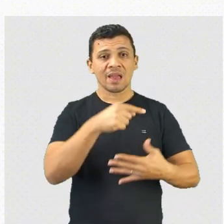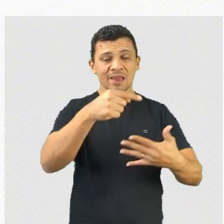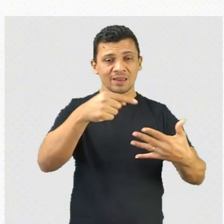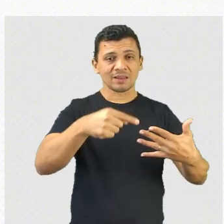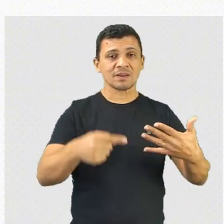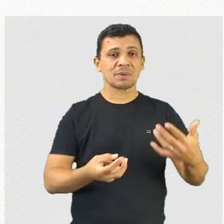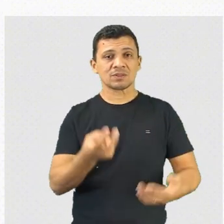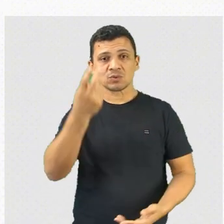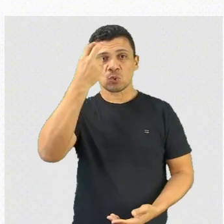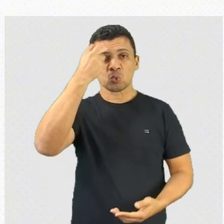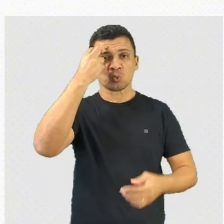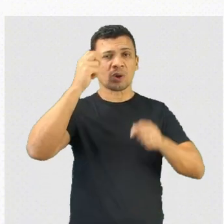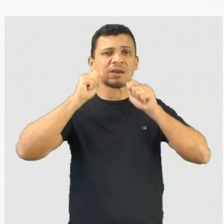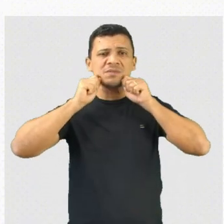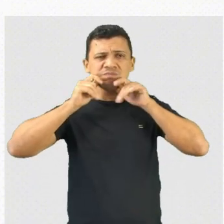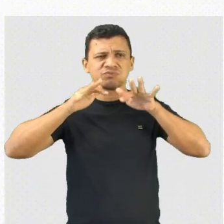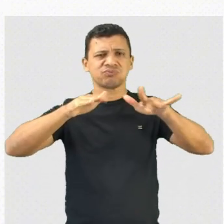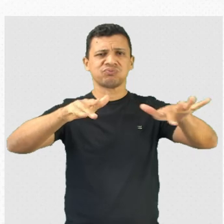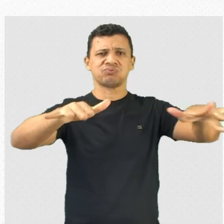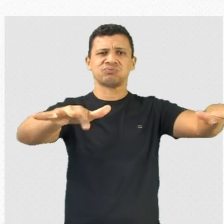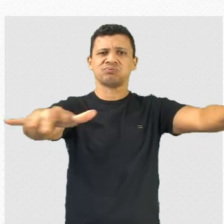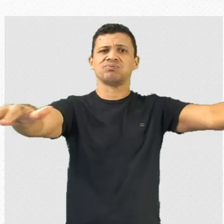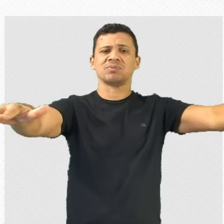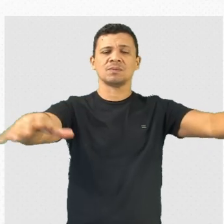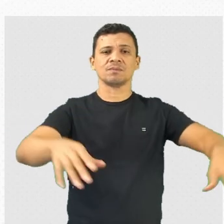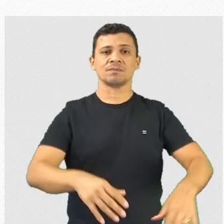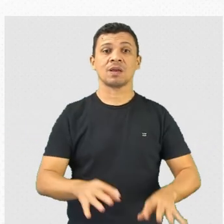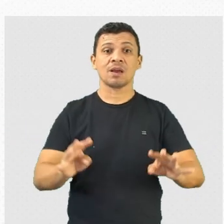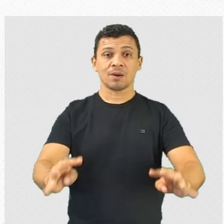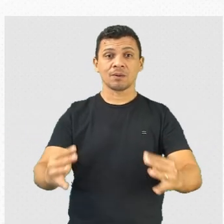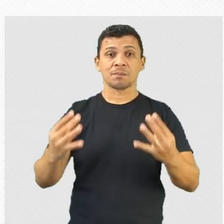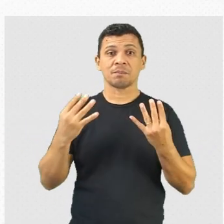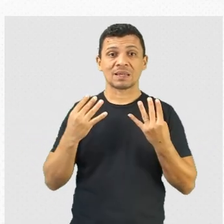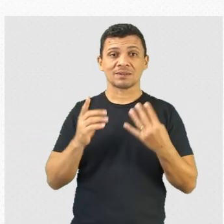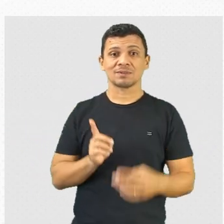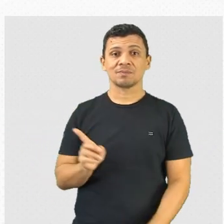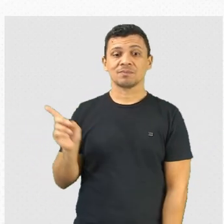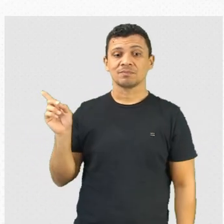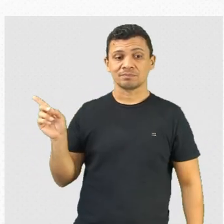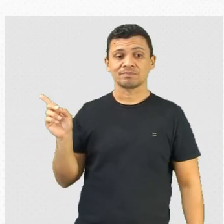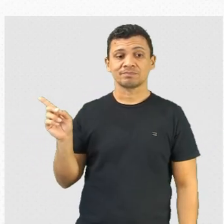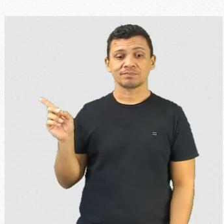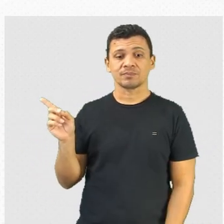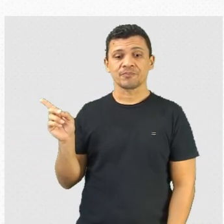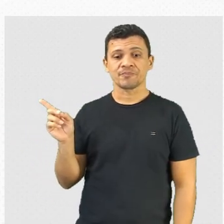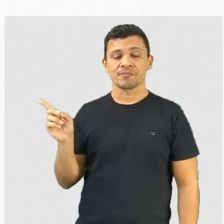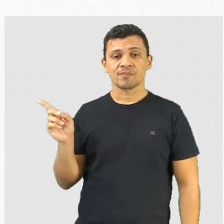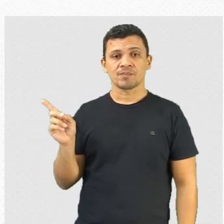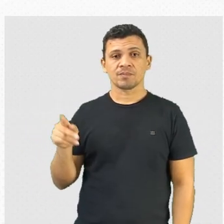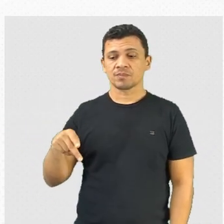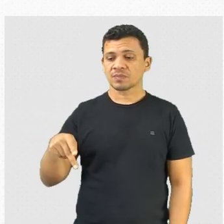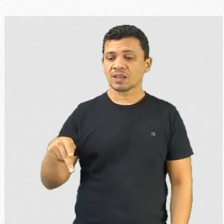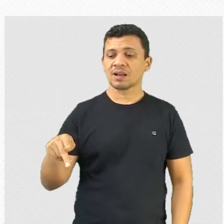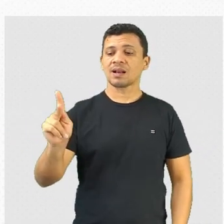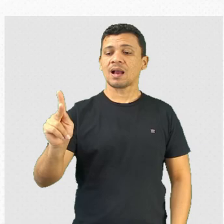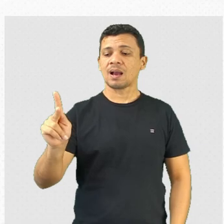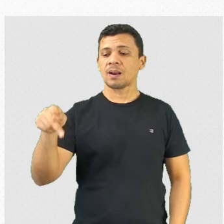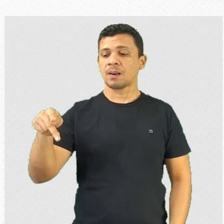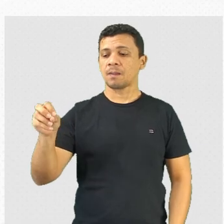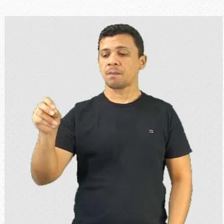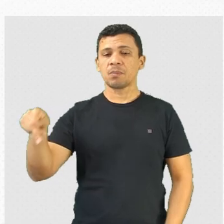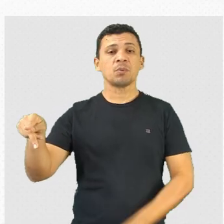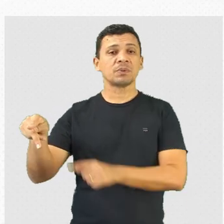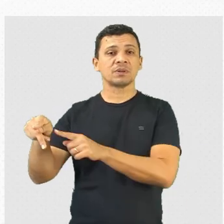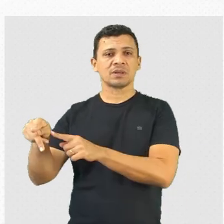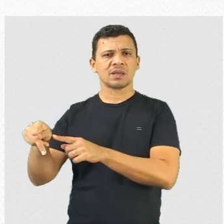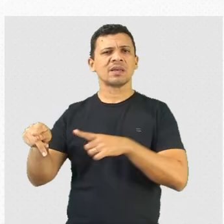culturais atravessam as fronteiras. Pessoal, agora uma atenção muito importante quando a gente estiver falando nesse sentido. O K-pop, ele só